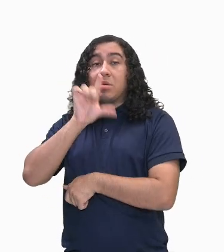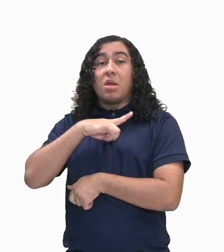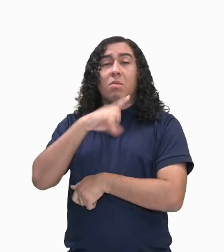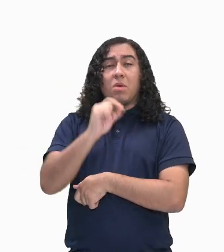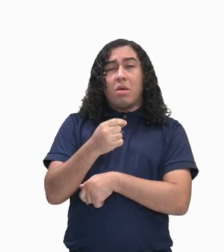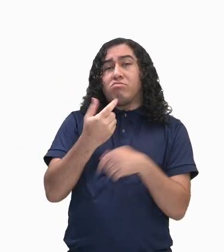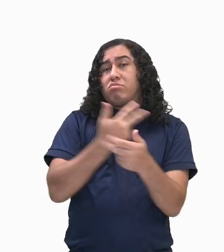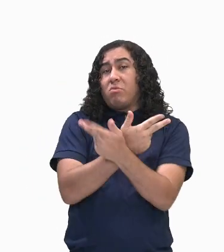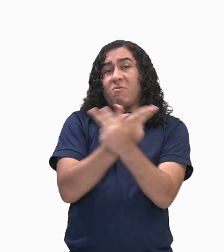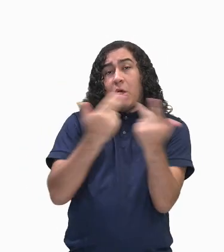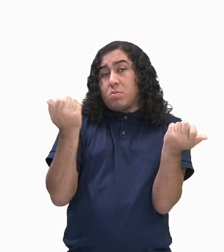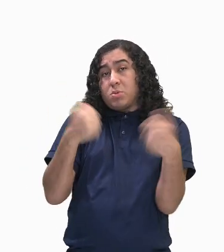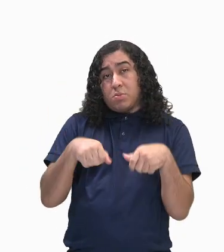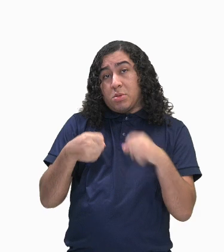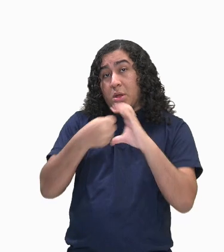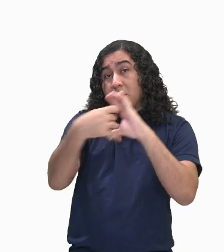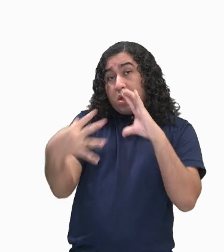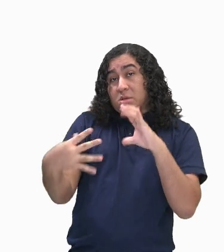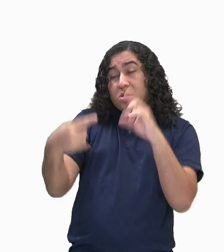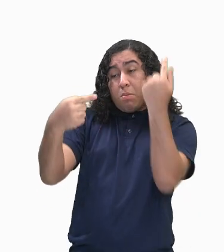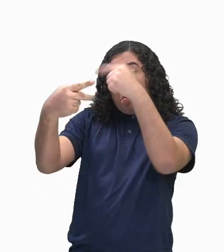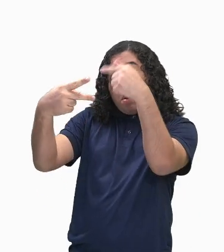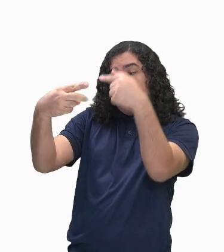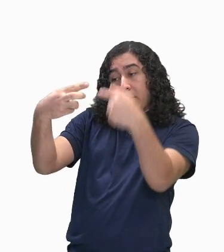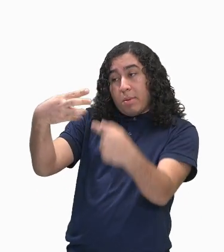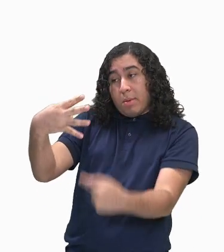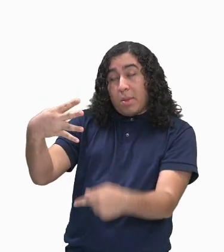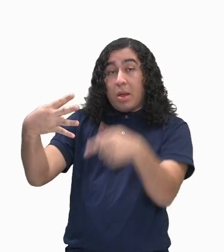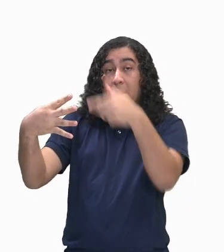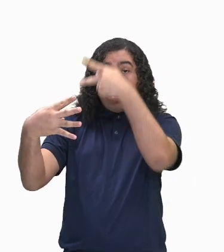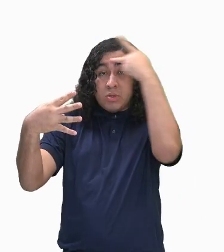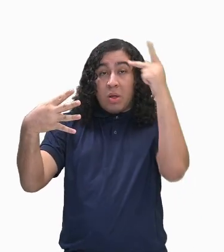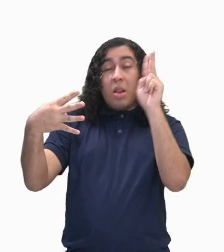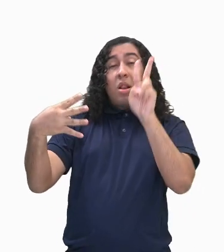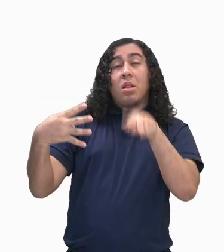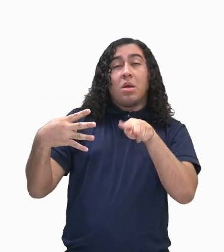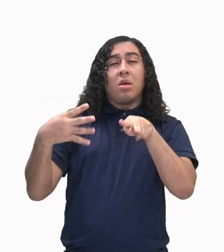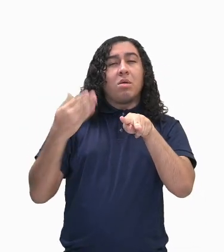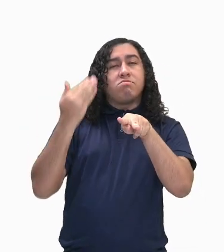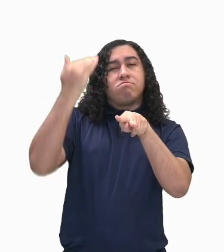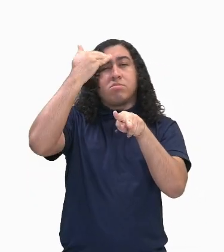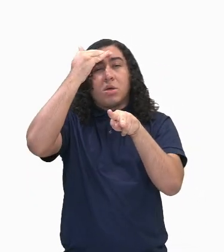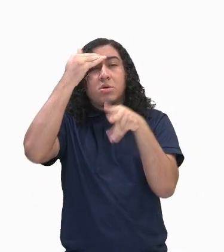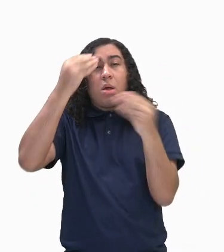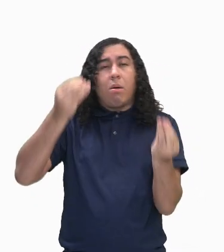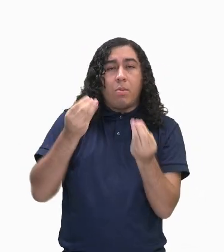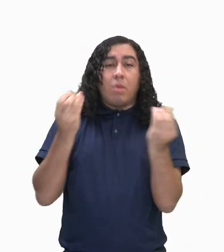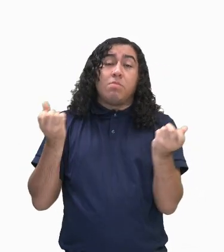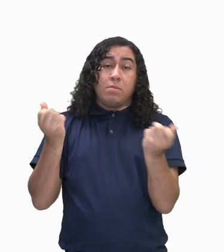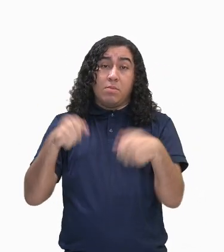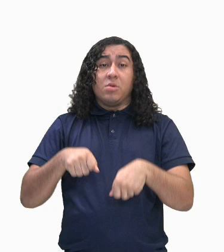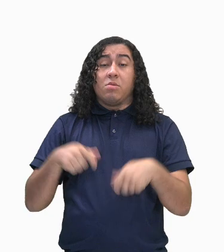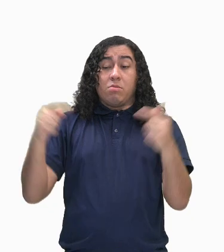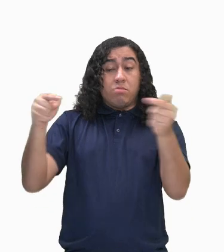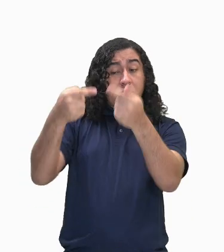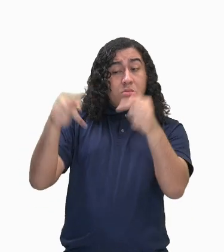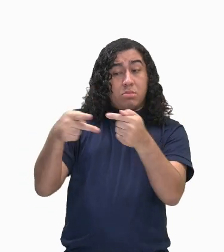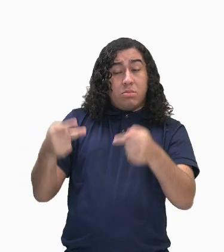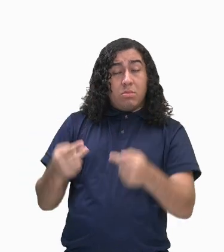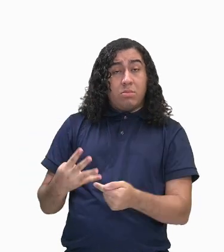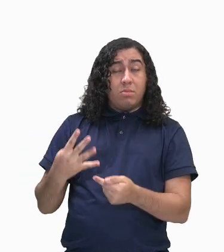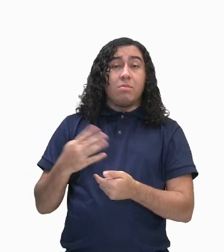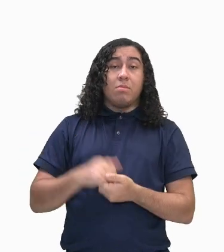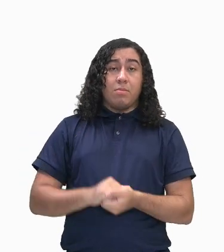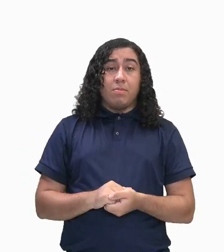porção de opções para o meu interlocutor interpretar, né?